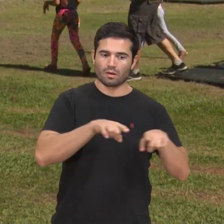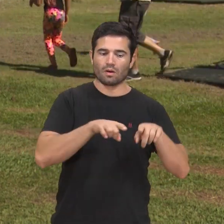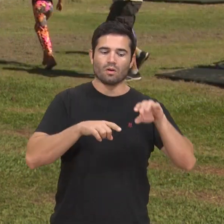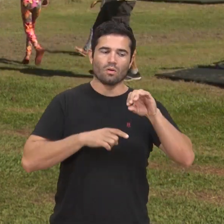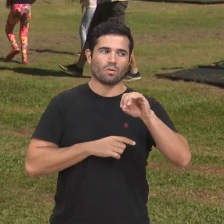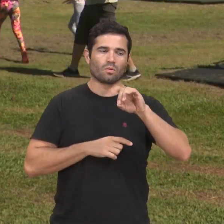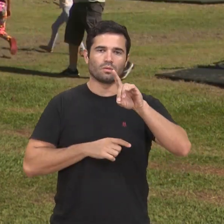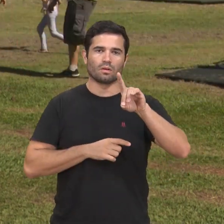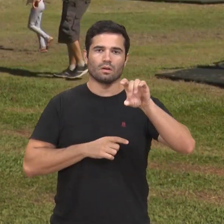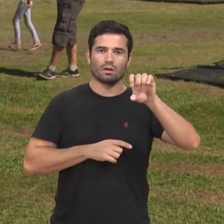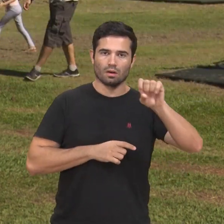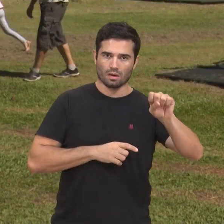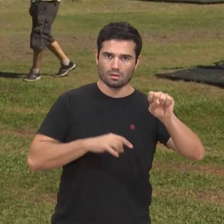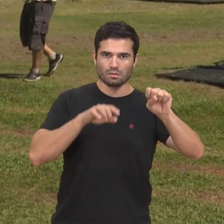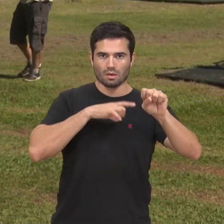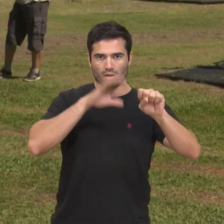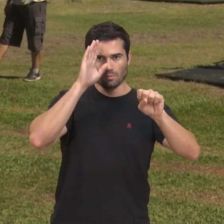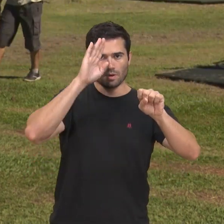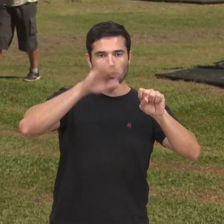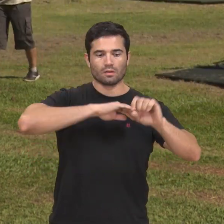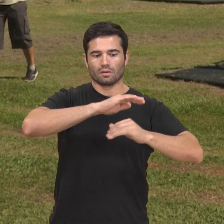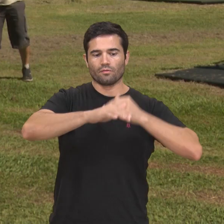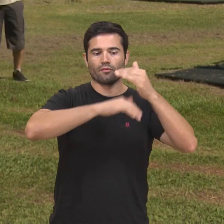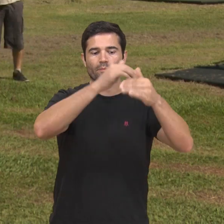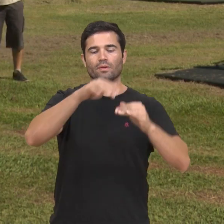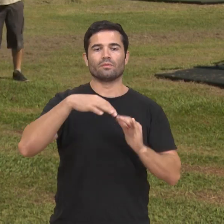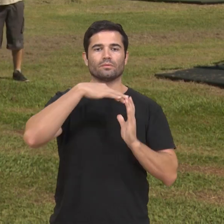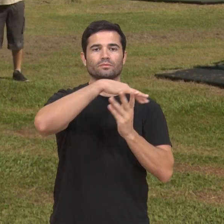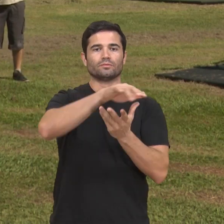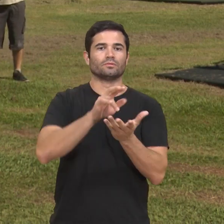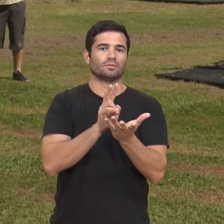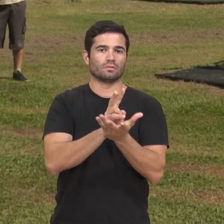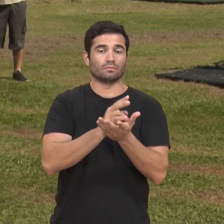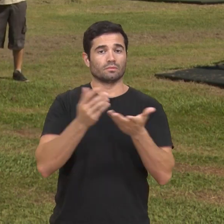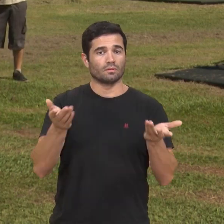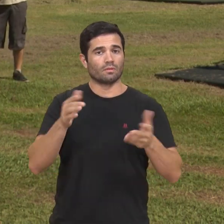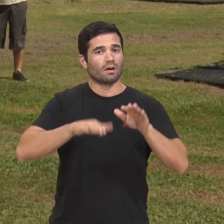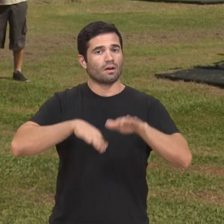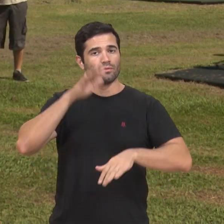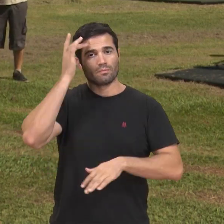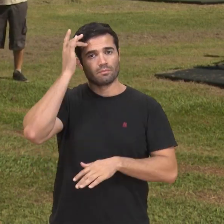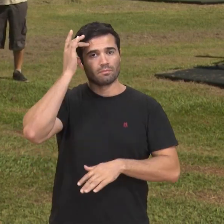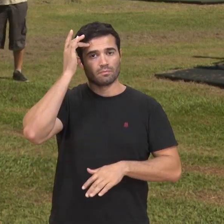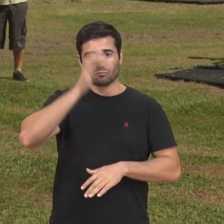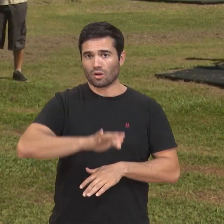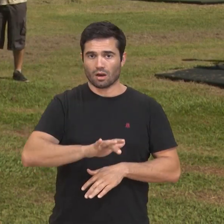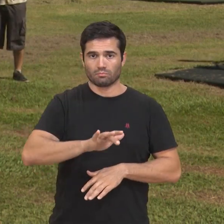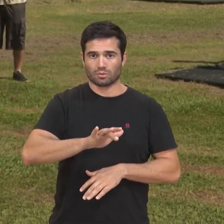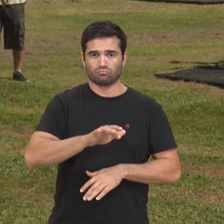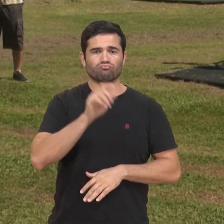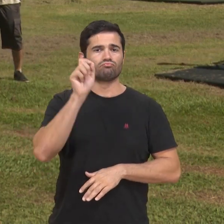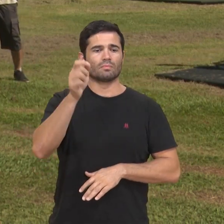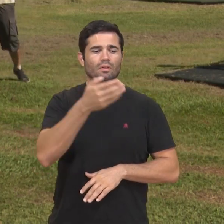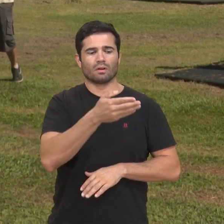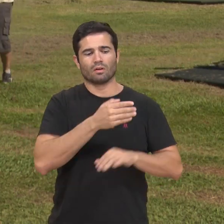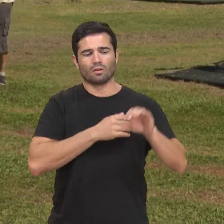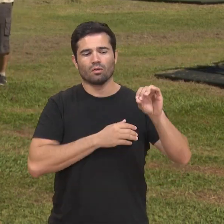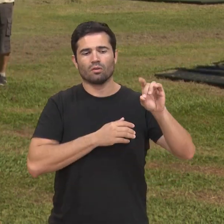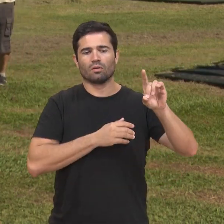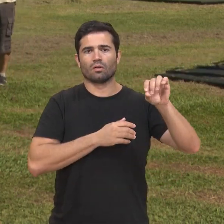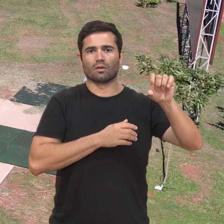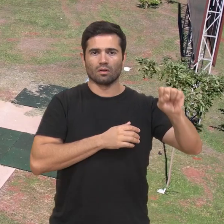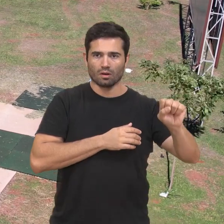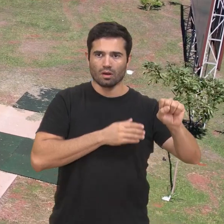ODSs, né? Que são o painel dos Objetivos de Desenvolvimento Sustentável. Então a gente, né? Muita gente talvez nem saiba o que são esses ODSs, então é